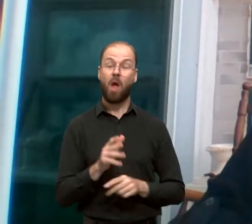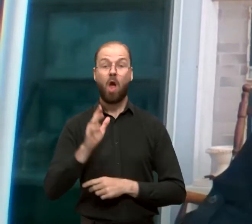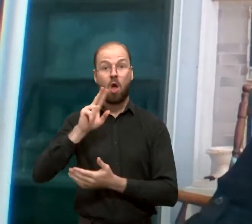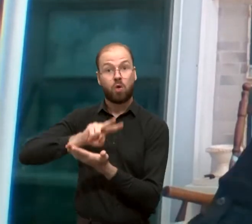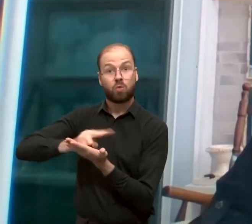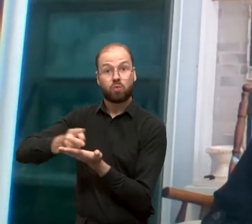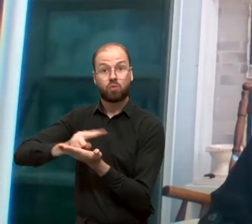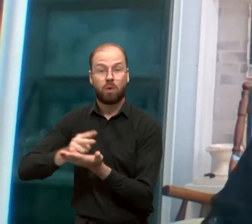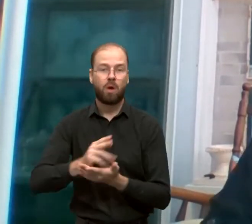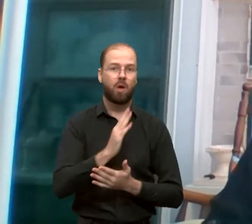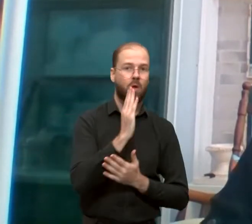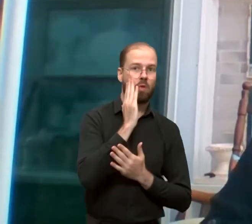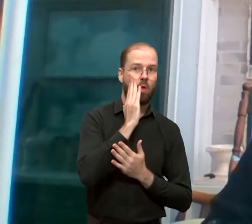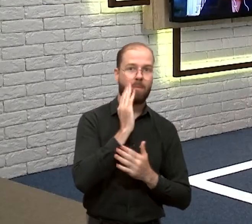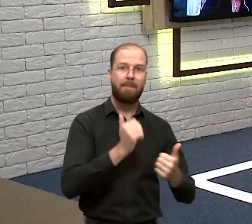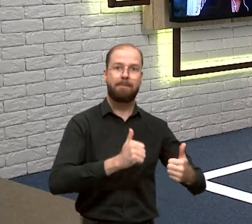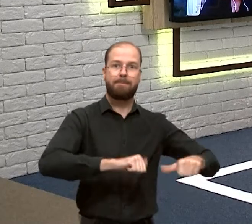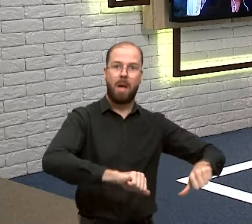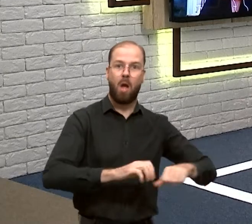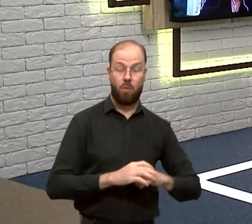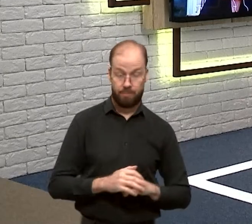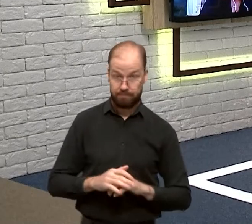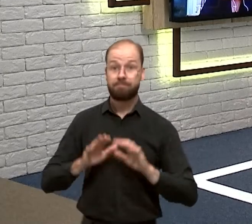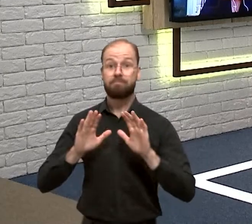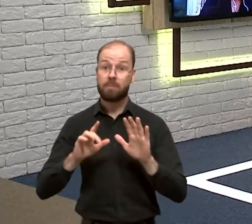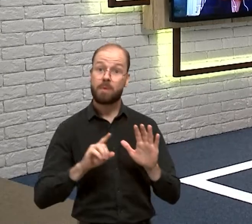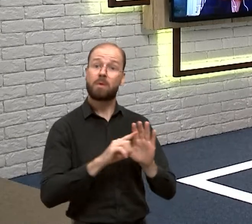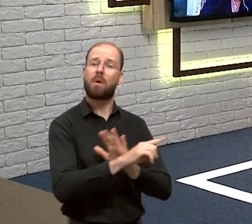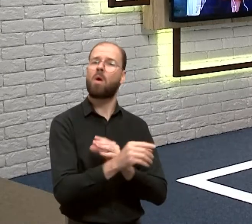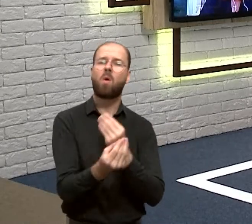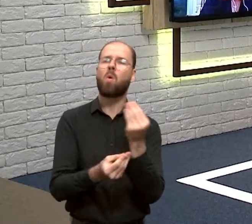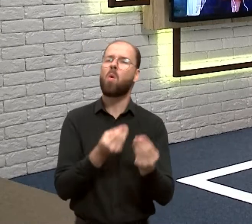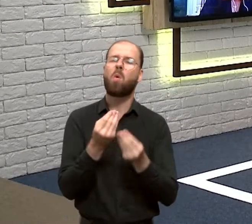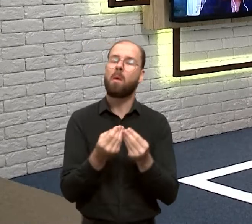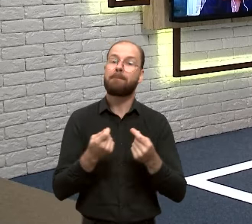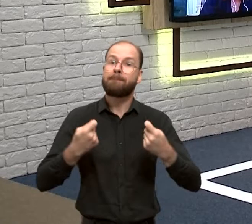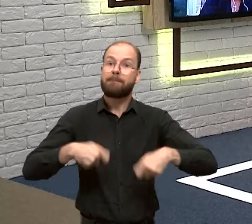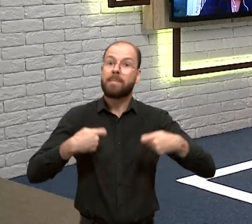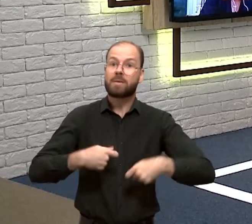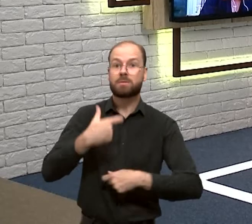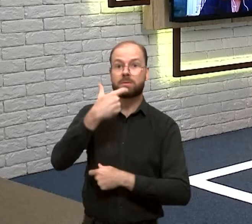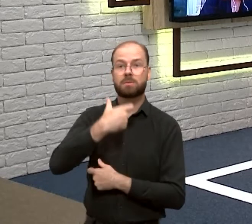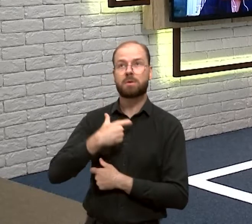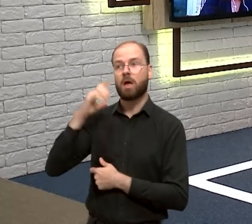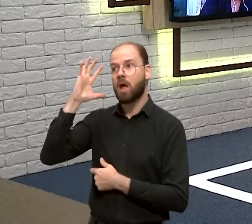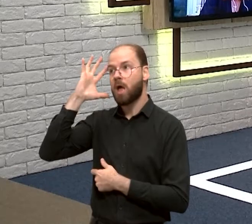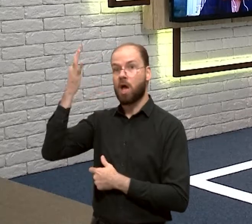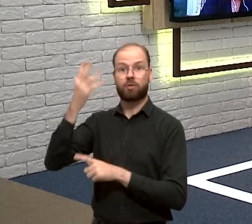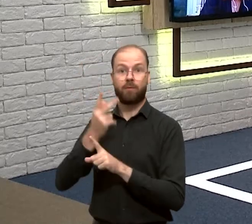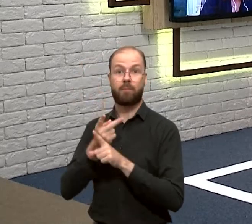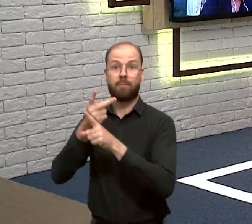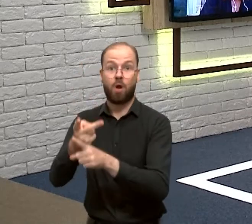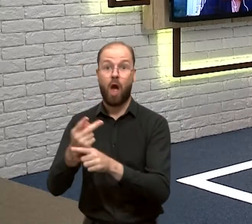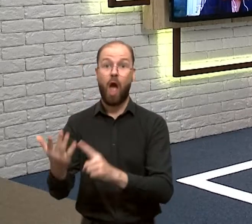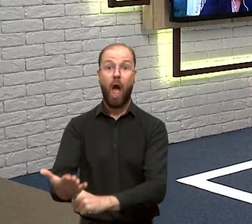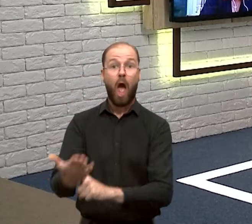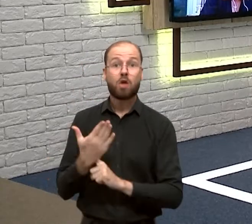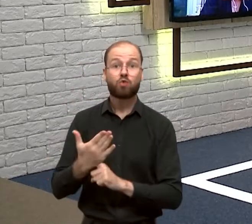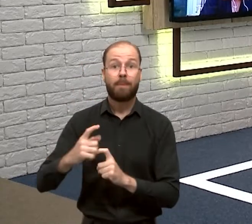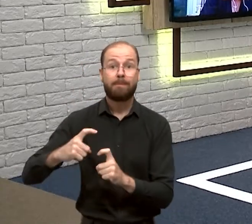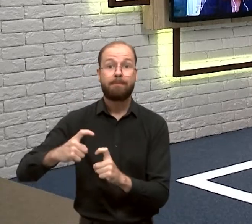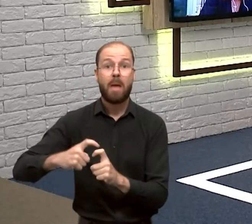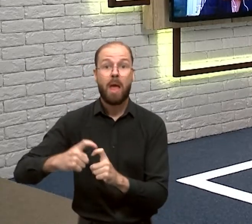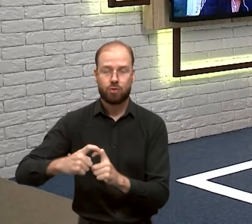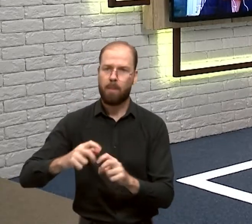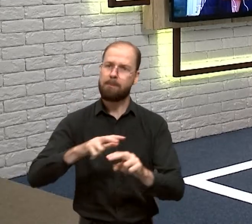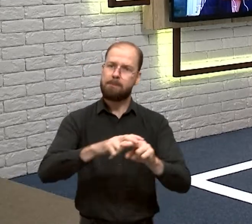sono. Professora, e quando é necessário buscar ajuda? Quando a pessoa deve perceber que não é só uma noite mal